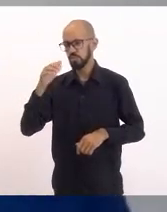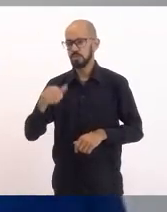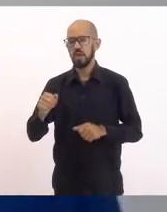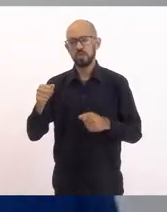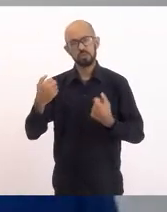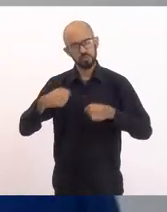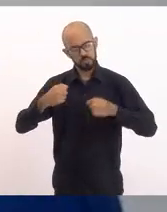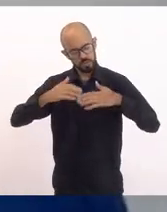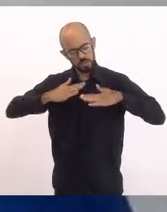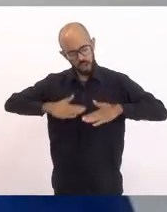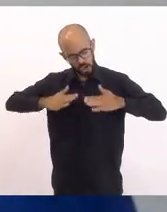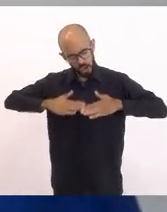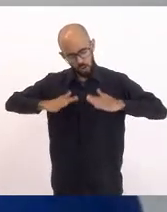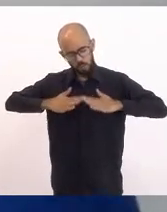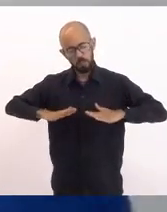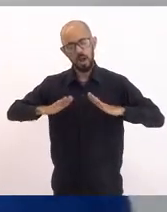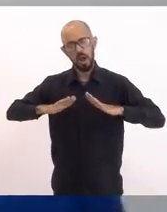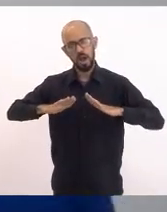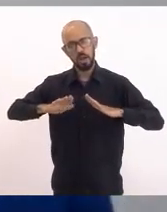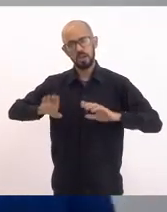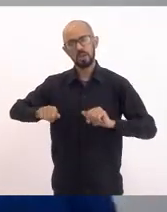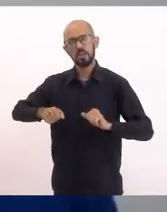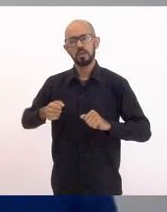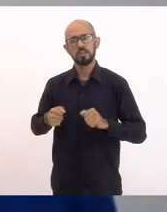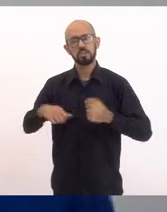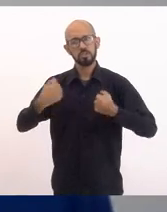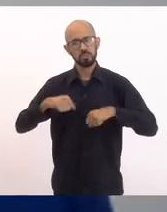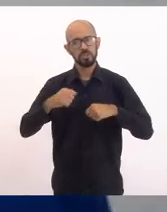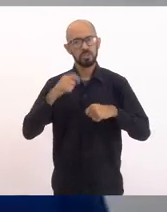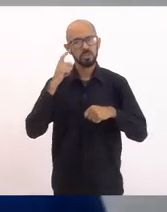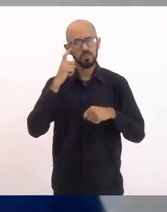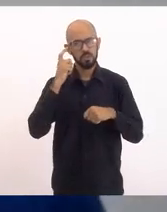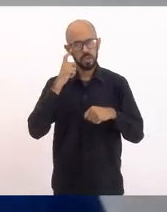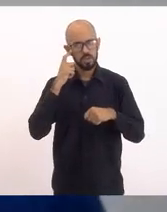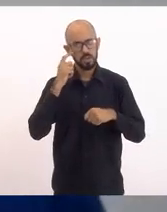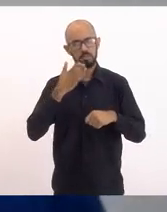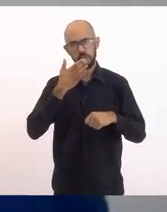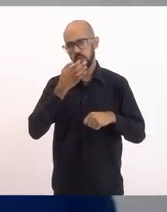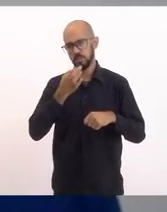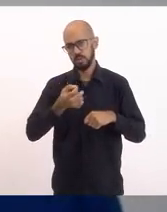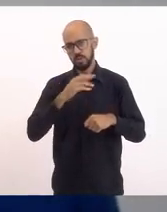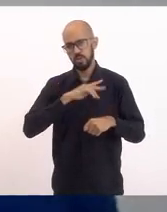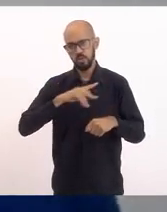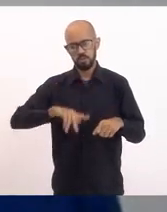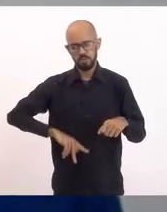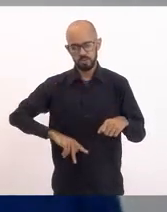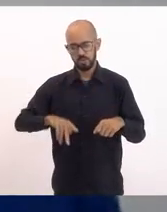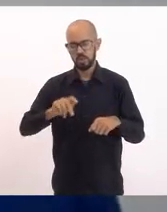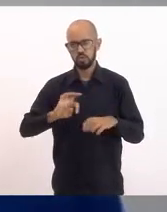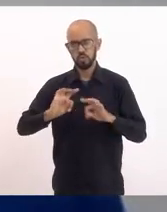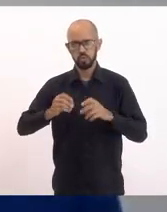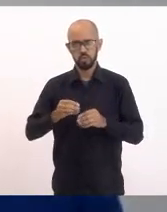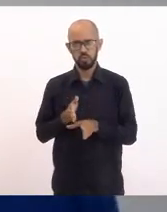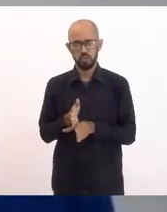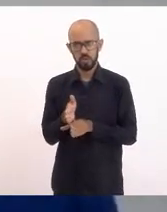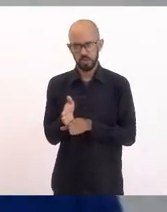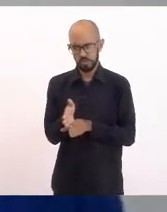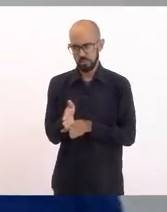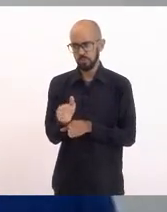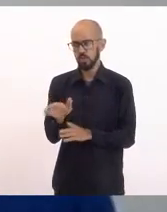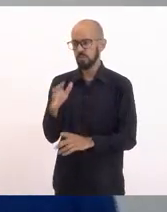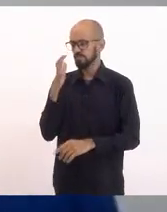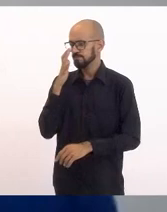acalmar, vamos rever as matérias. Eu acho, presidente, com todo o equilíbrio que eu aprendi a ter com o senhor, admirar o